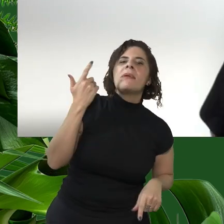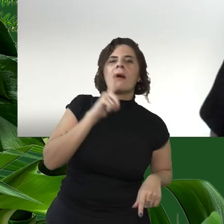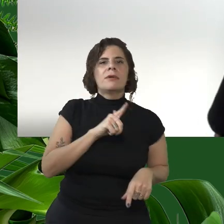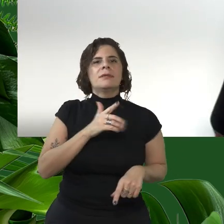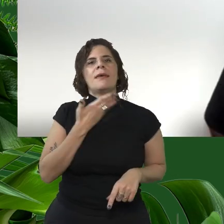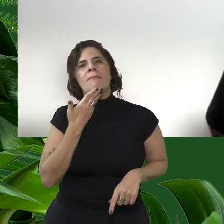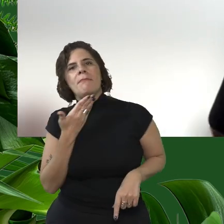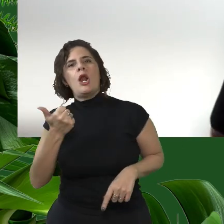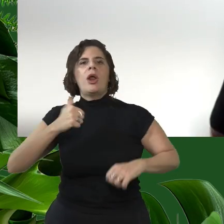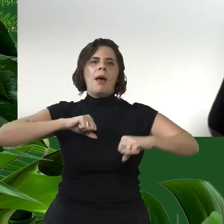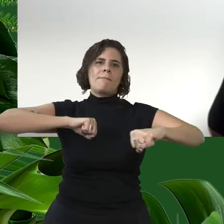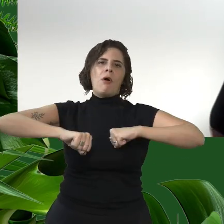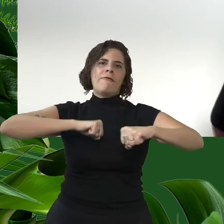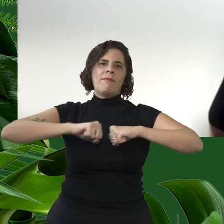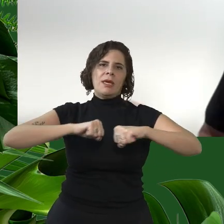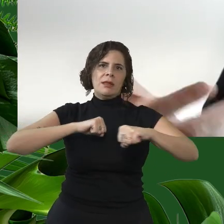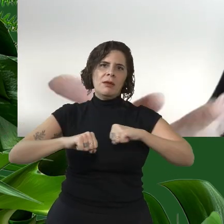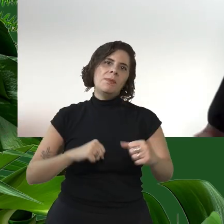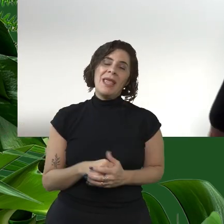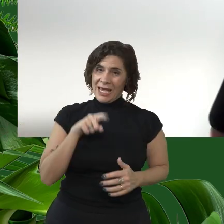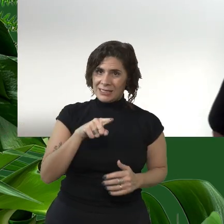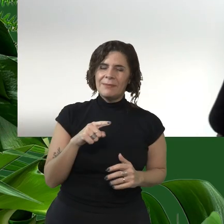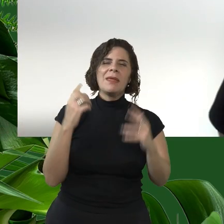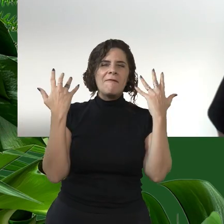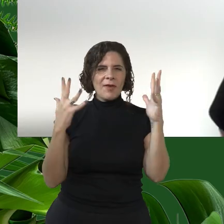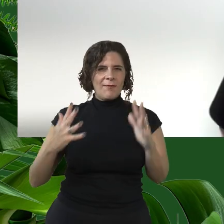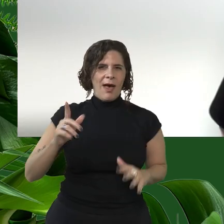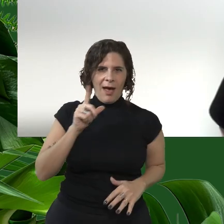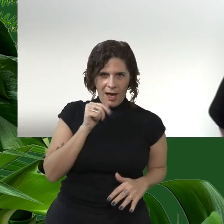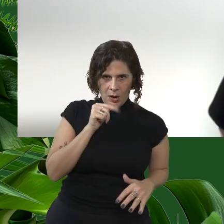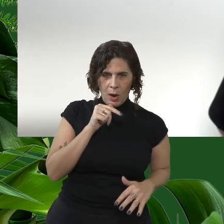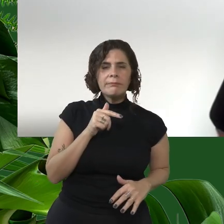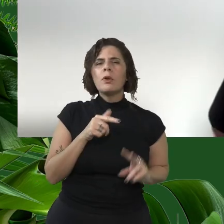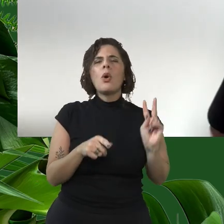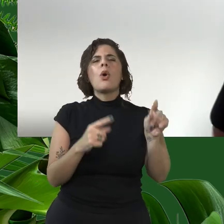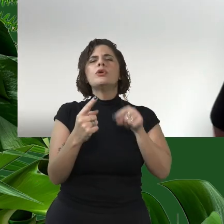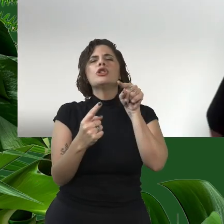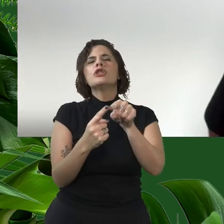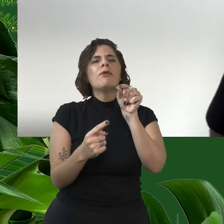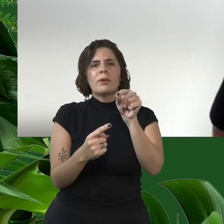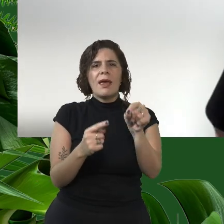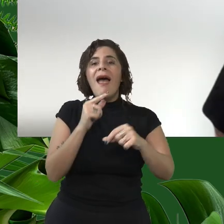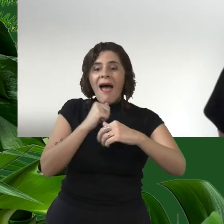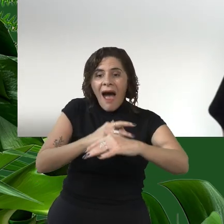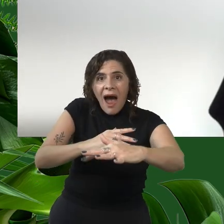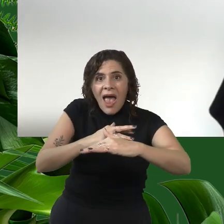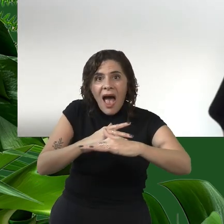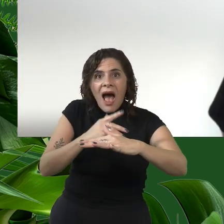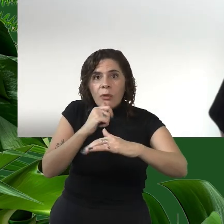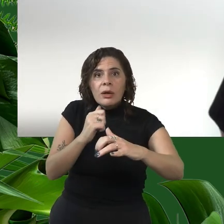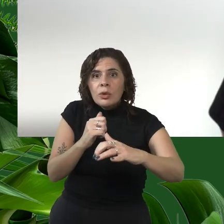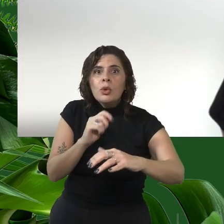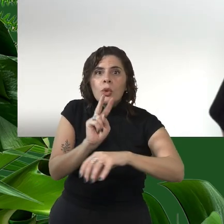ampliar esses movimentos. O movimento Viva Água visa conservar recursos hídricos e promover a resiliência climática nessas regiões